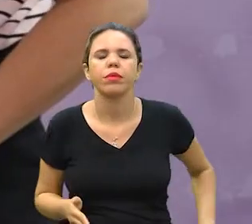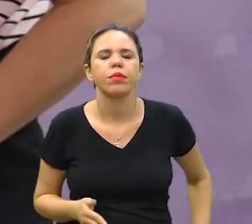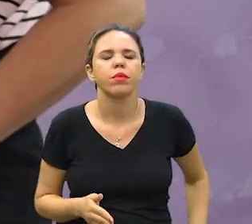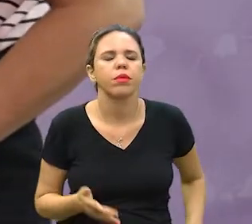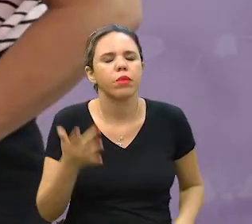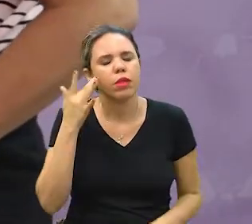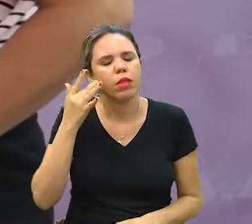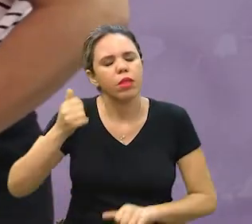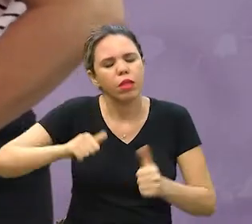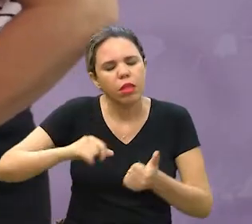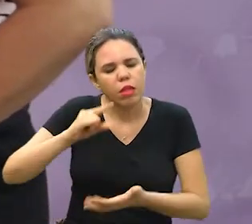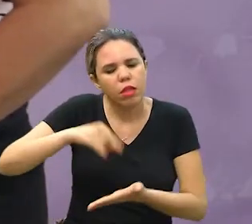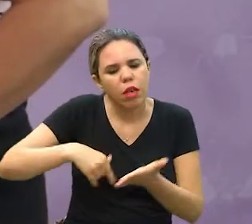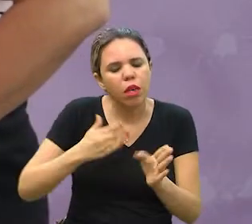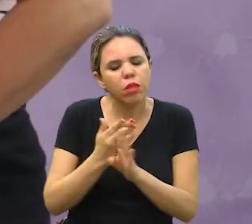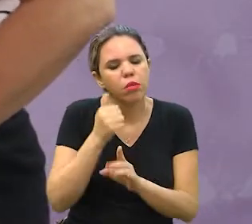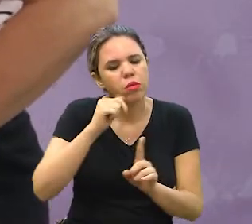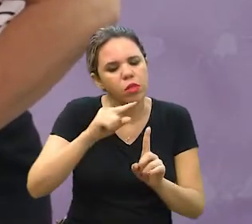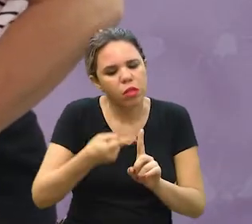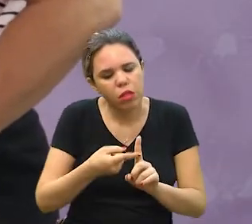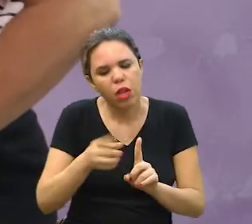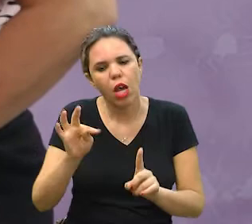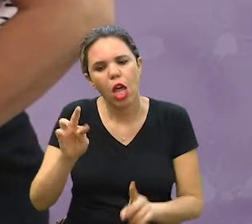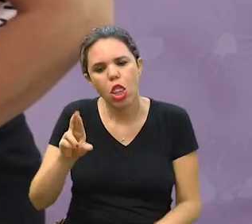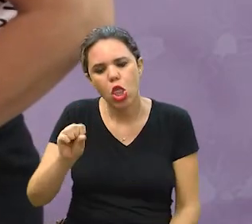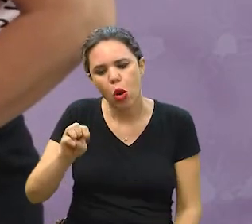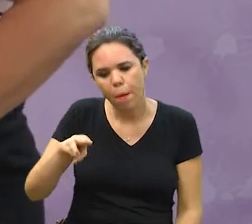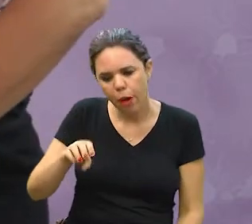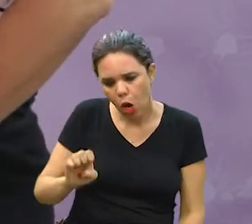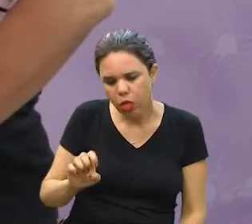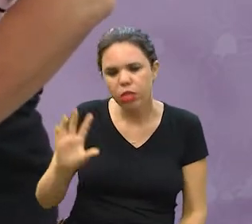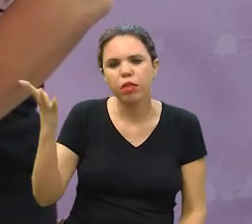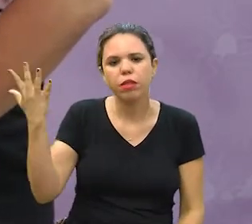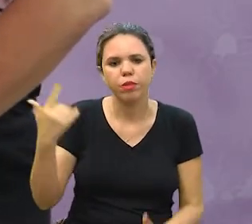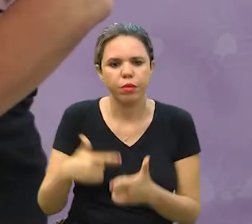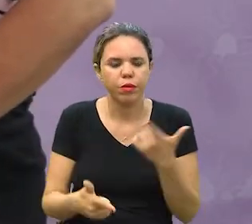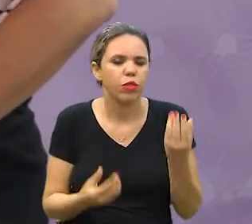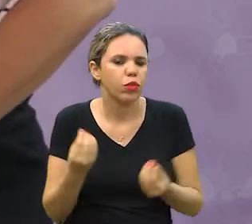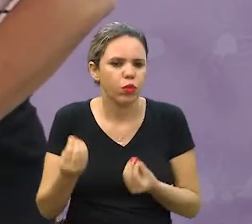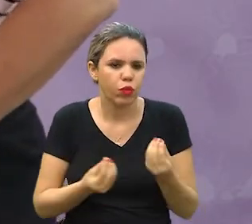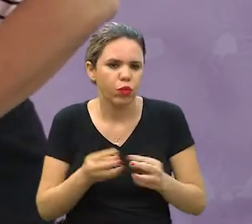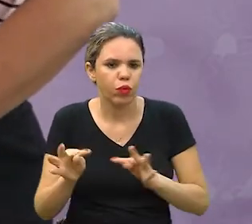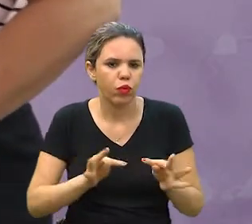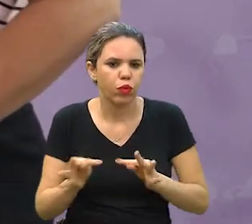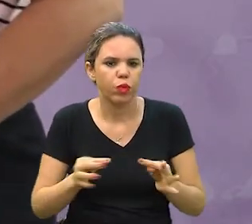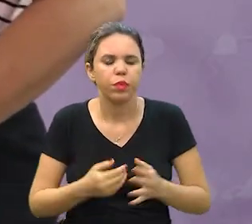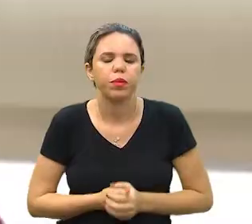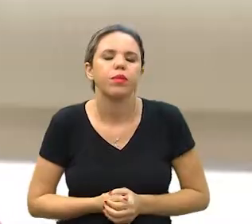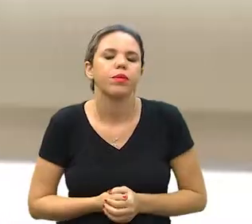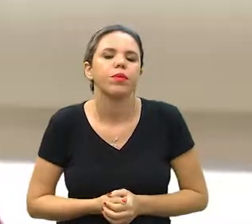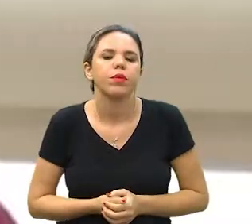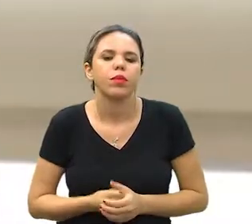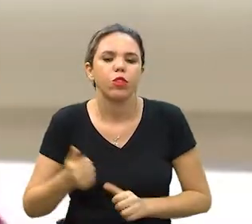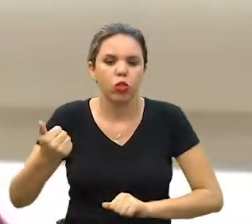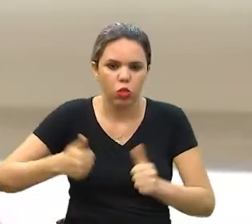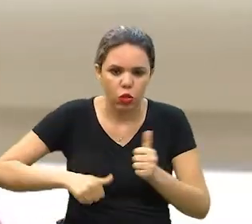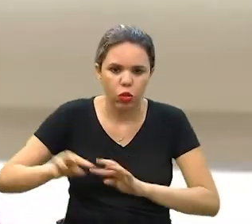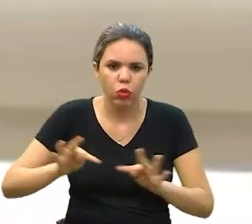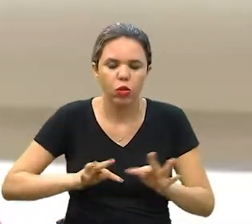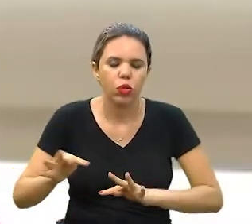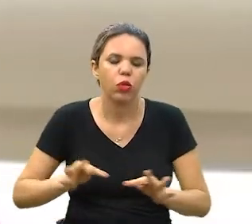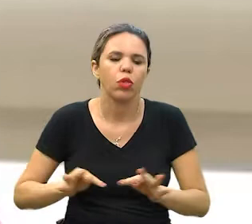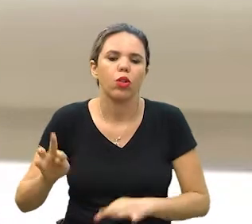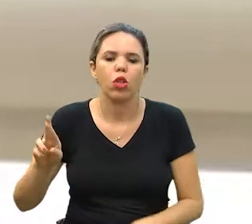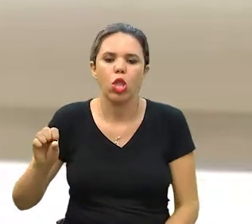E aí, doutora, diagnosticou, a grávida está com trombose. O que acontece? Como que é o tratamento? Então, o diagnóstico